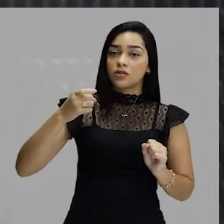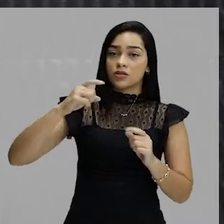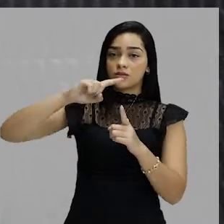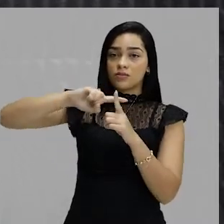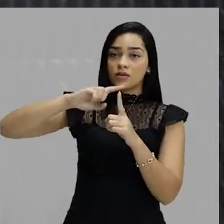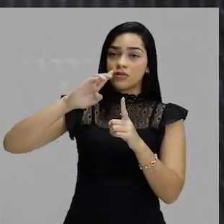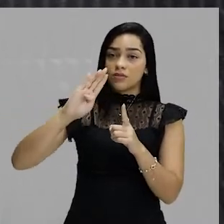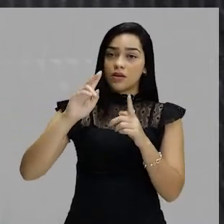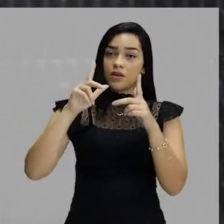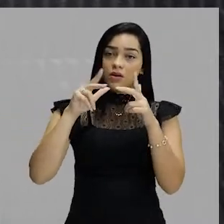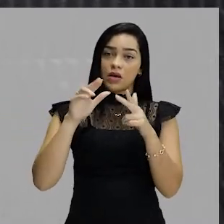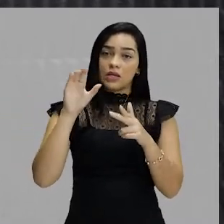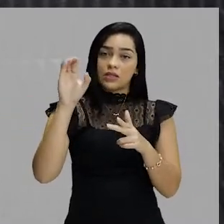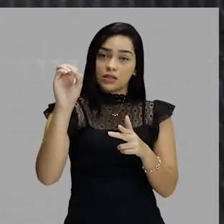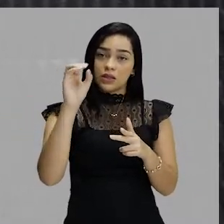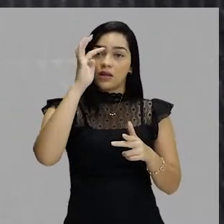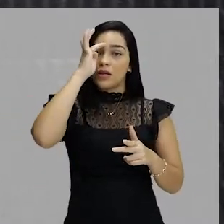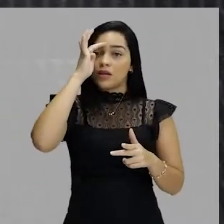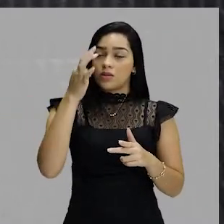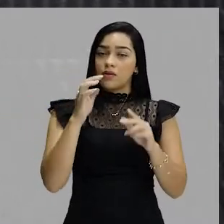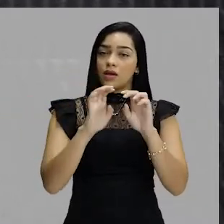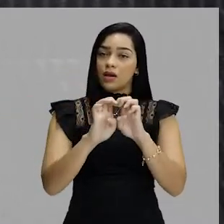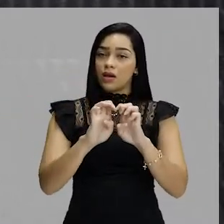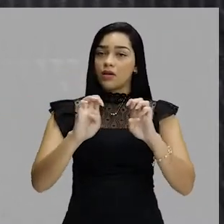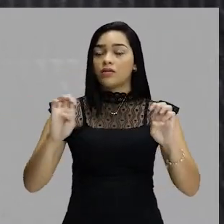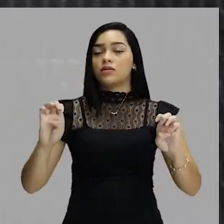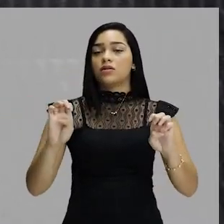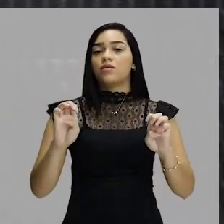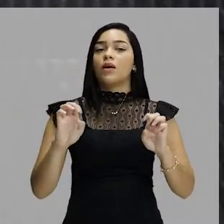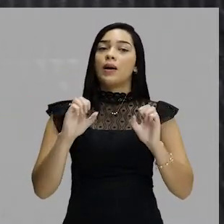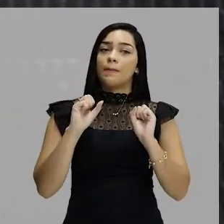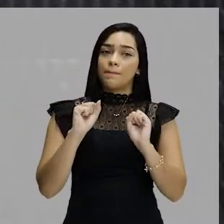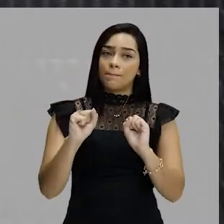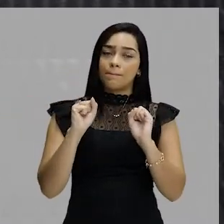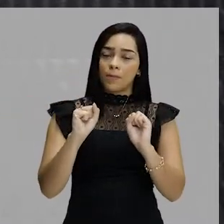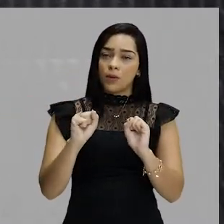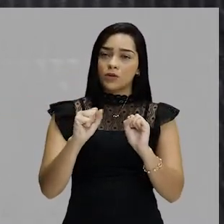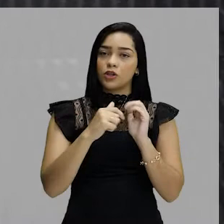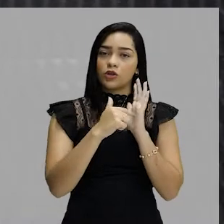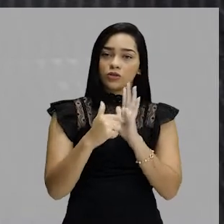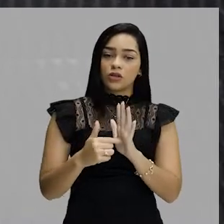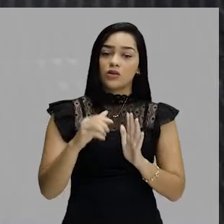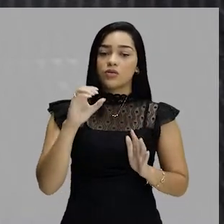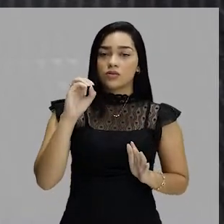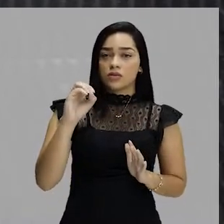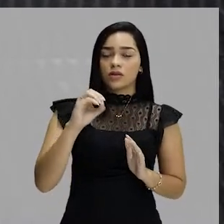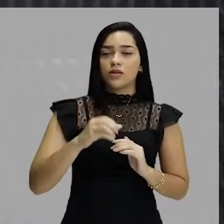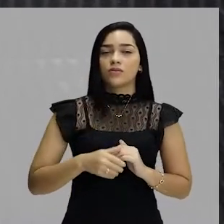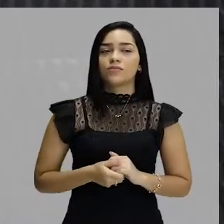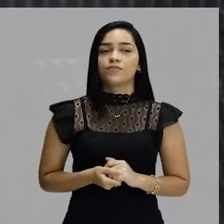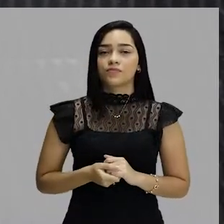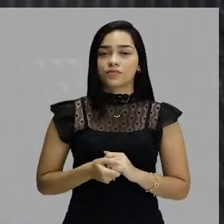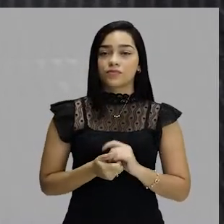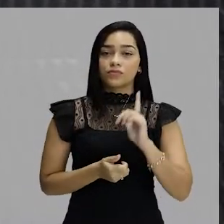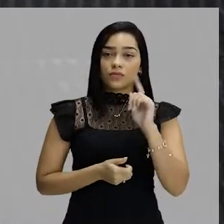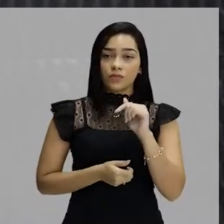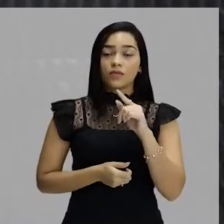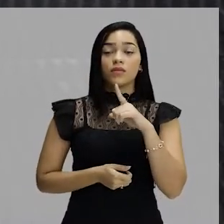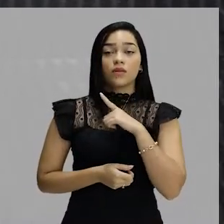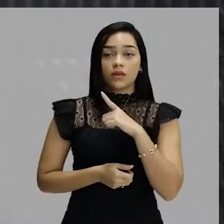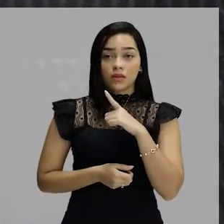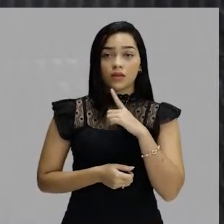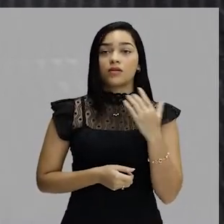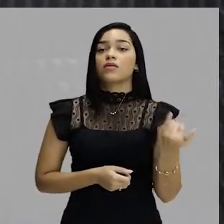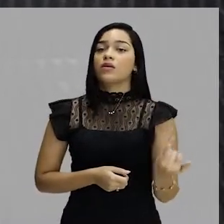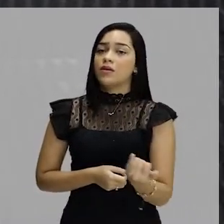a zero e resolver a equação. Aí eu vou encontrar o zero da função. O zero da função é um ponto